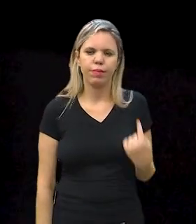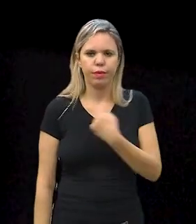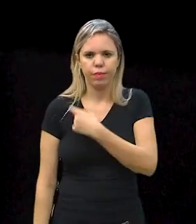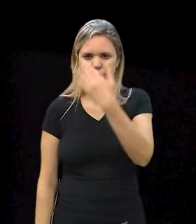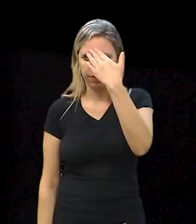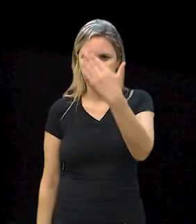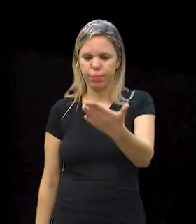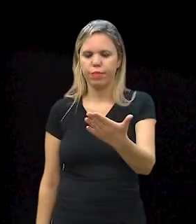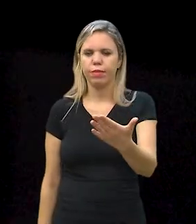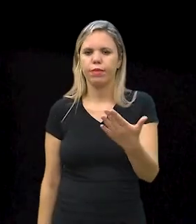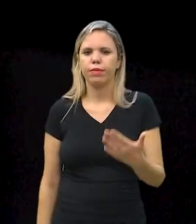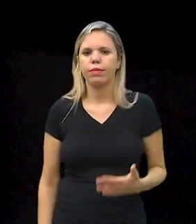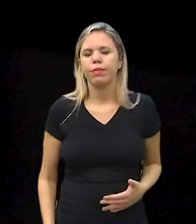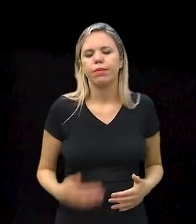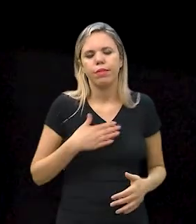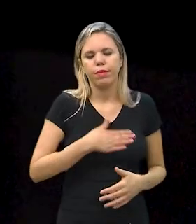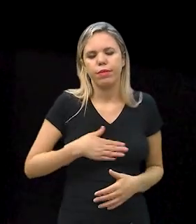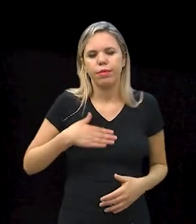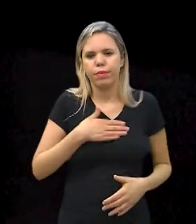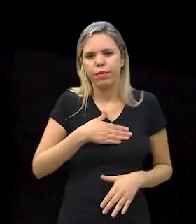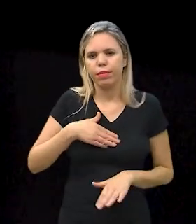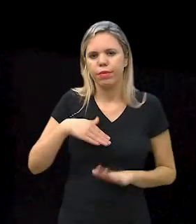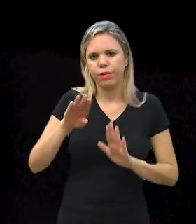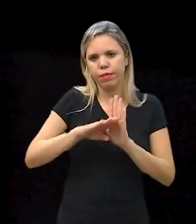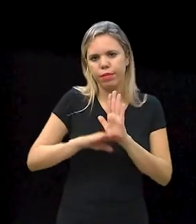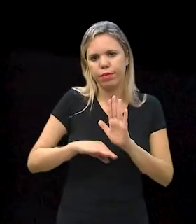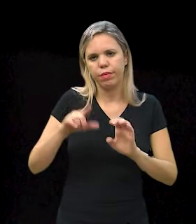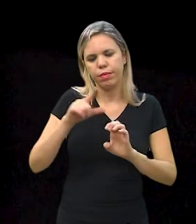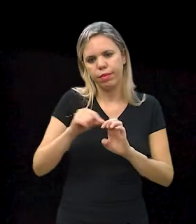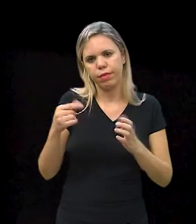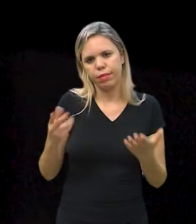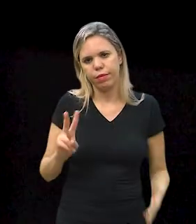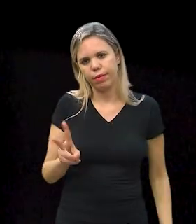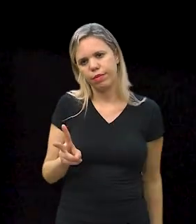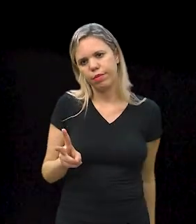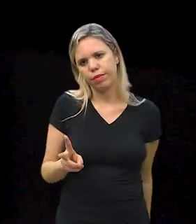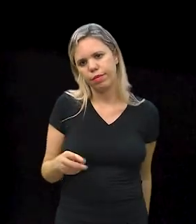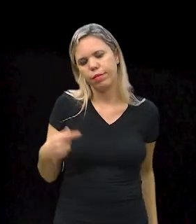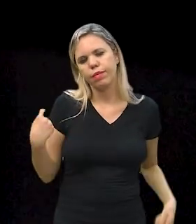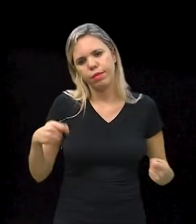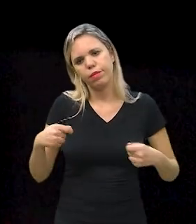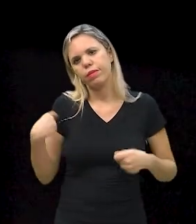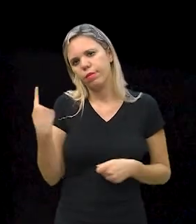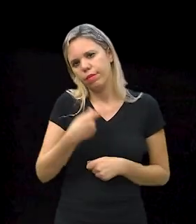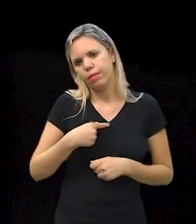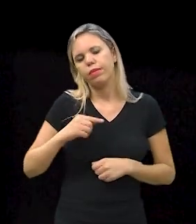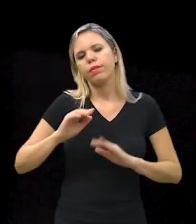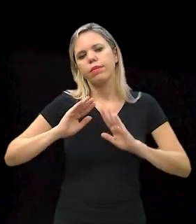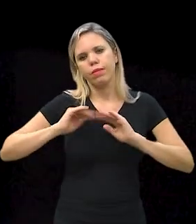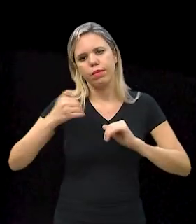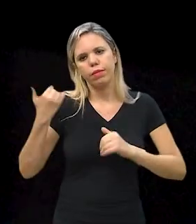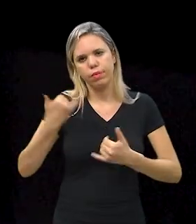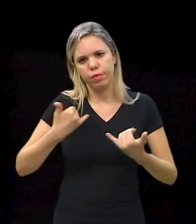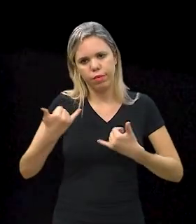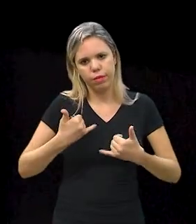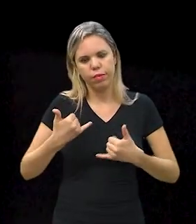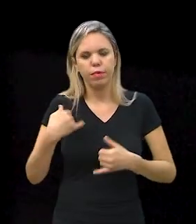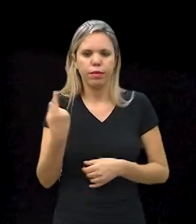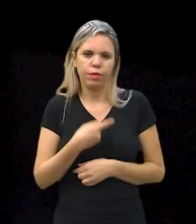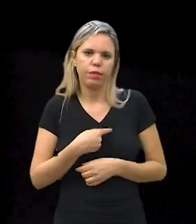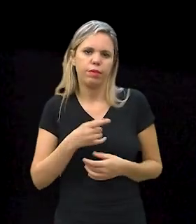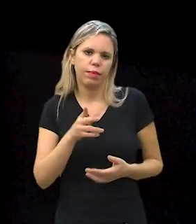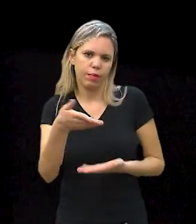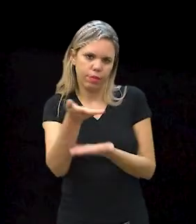Nós que agradecemos, Mina, é uma honra estar aqui no Ser Empreendedor. Sempre que vocês precisarem da gente, estamos aqui. Afinal